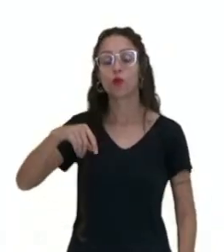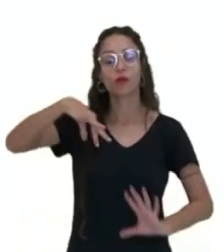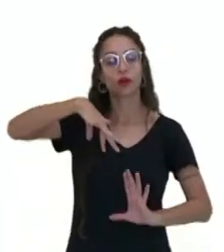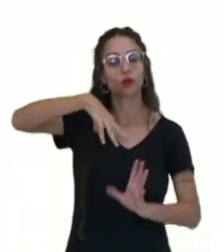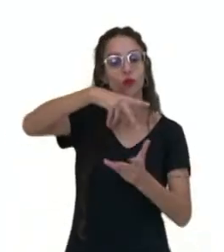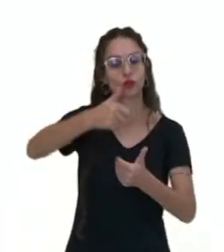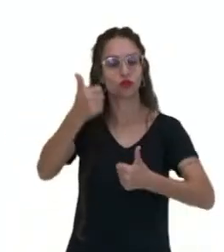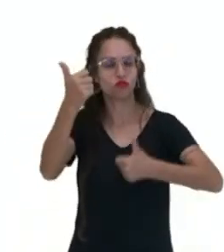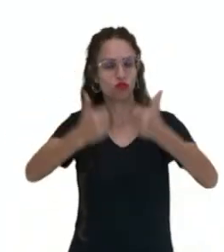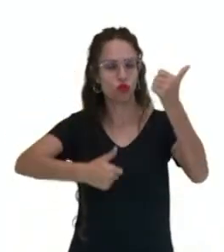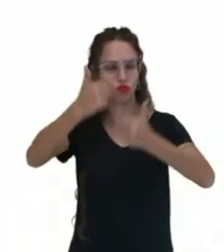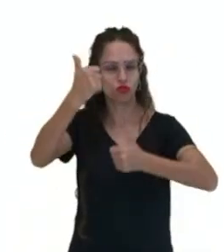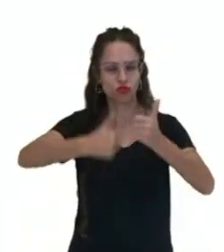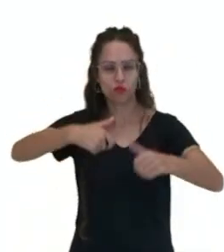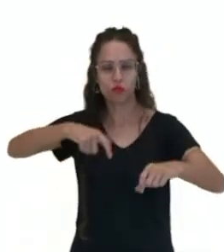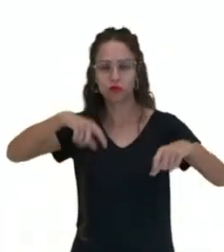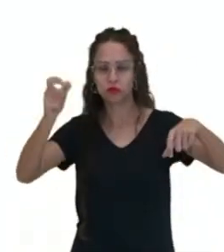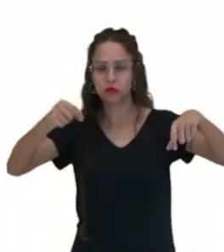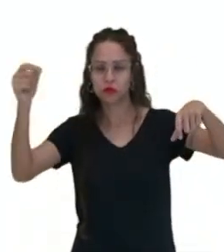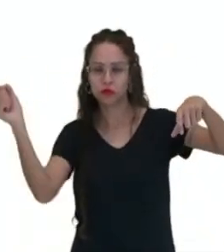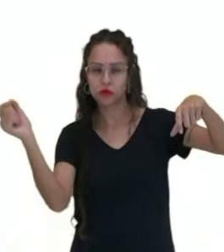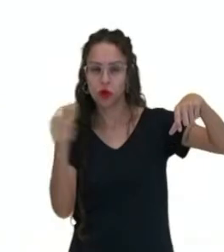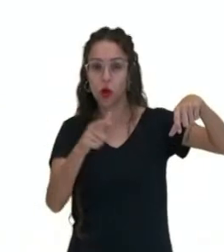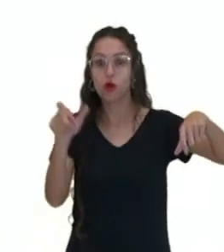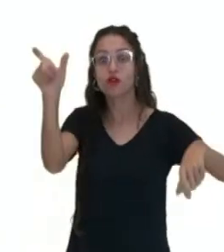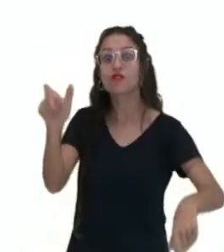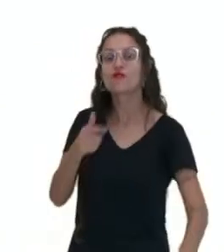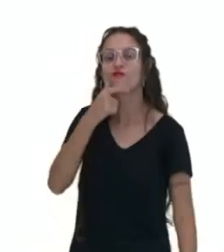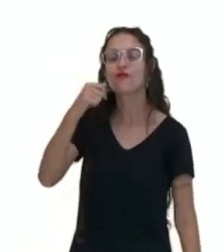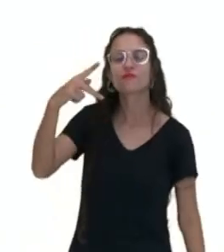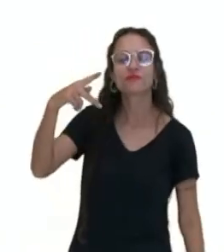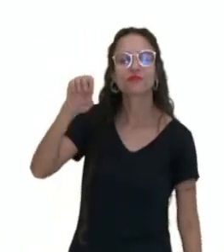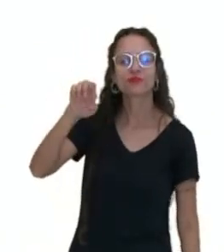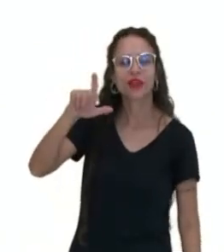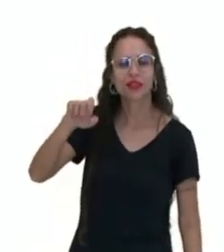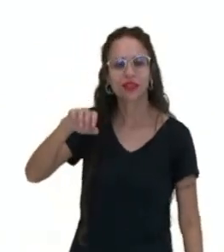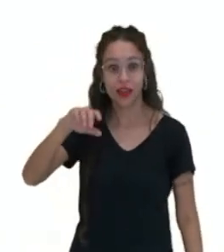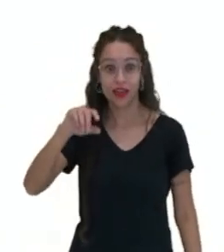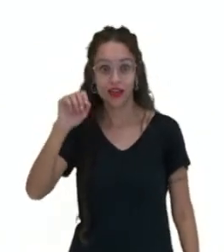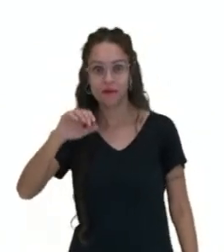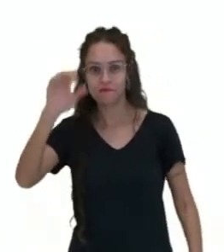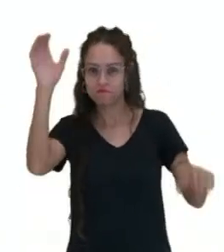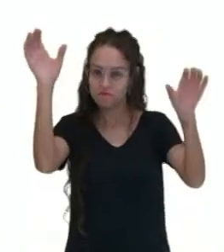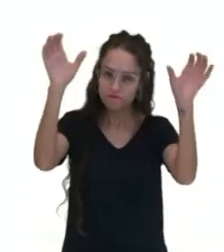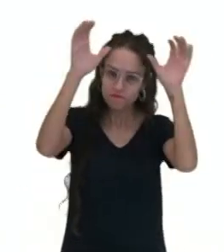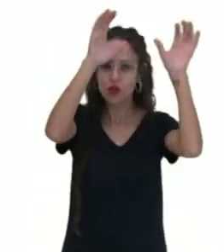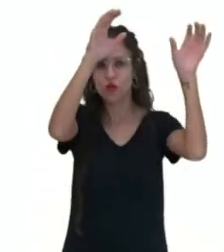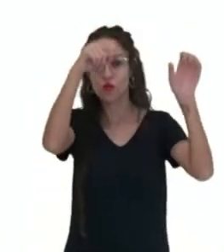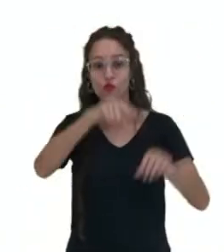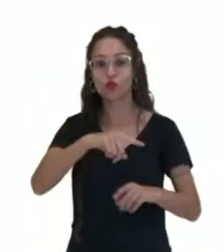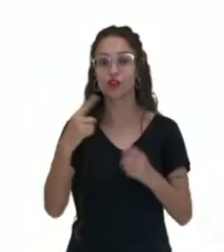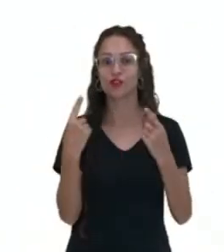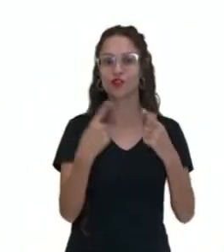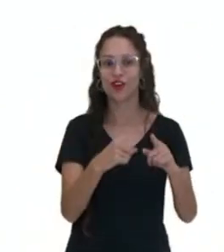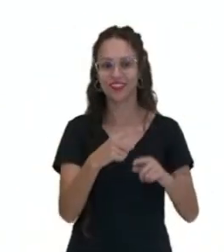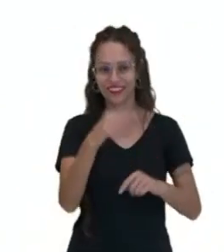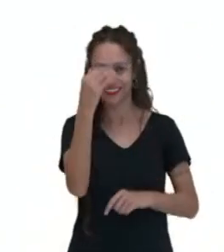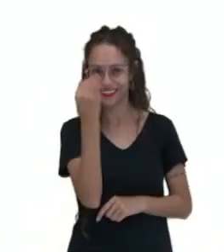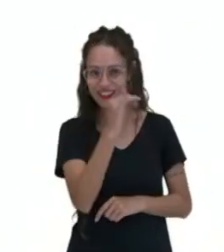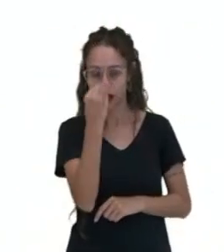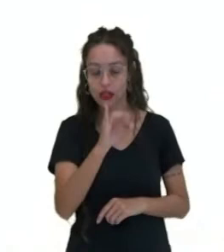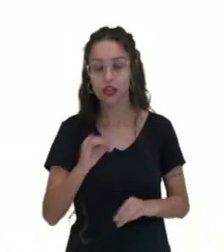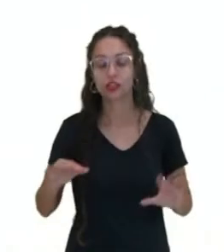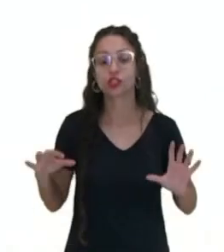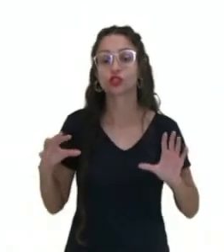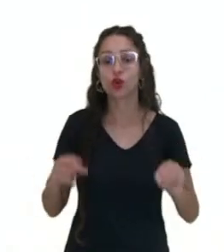passou, o grande golaço do Pelé de cabeça ali na final, ali daquele 4-0 contra a Itália, né? Todo